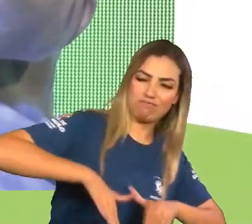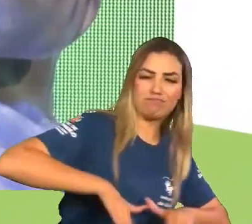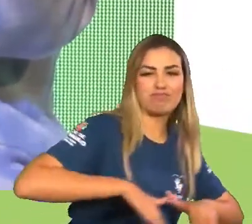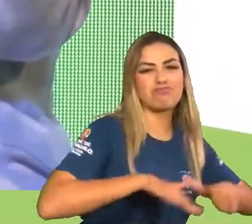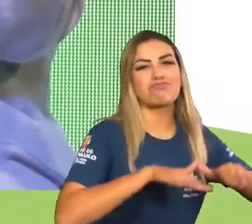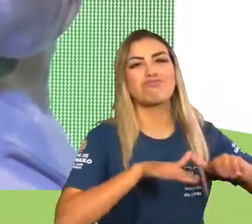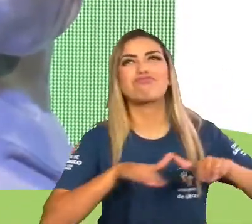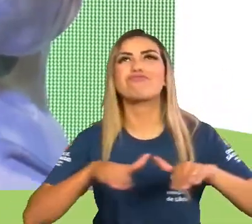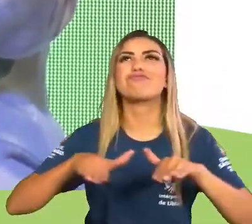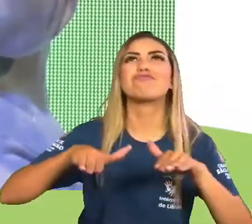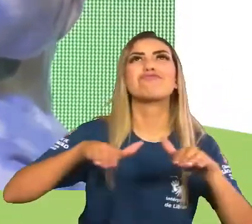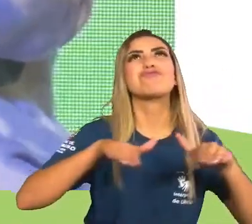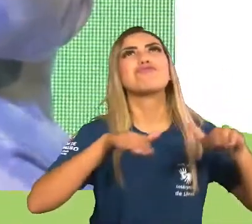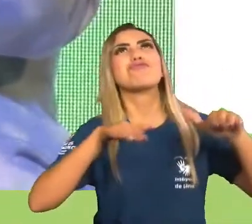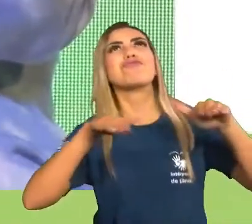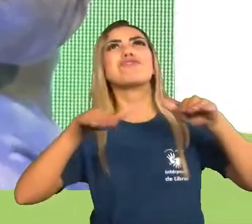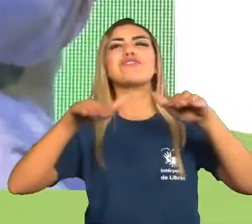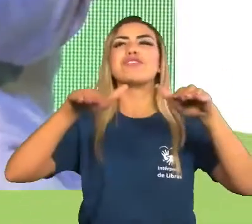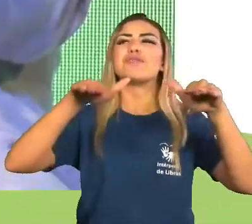infância.